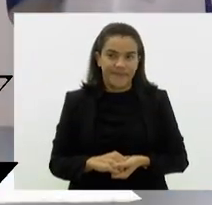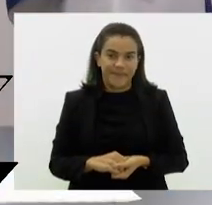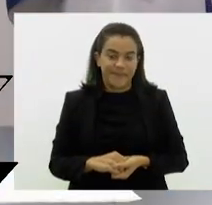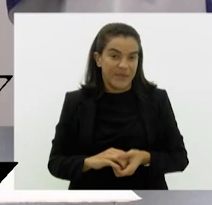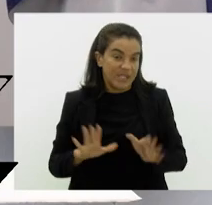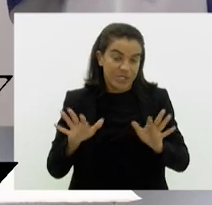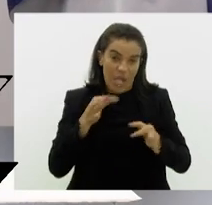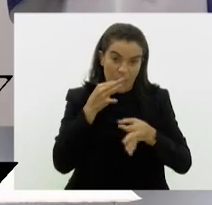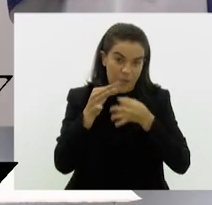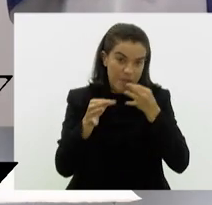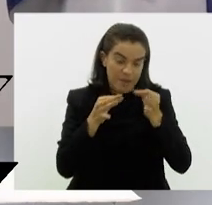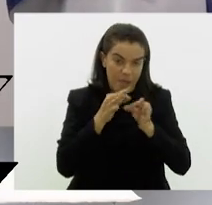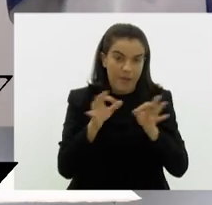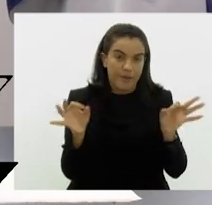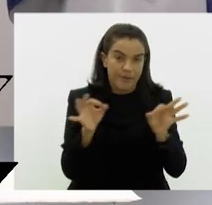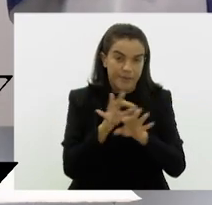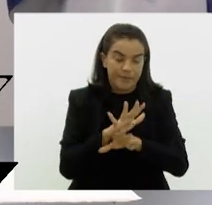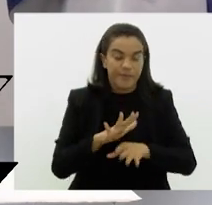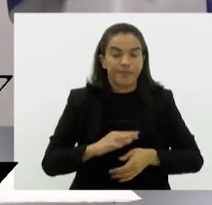feito o comentário,